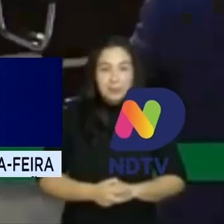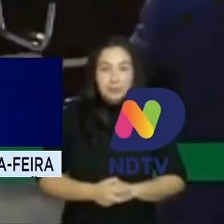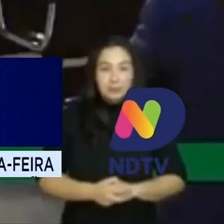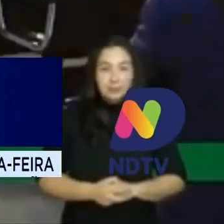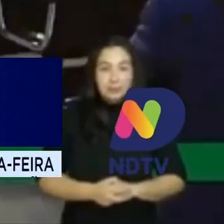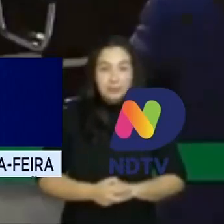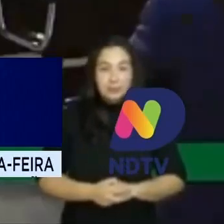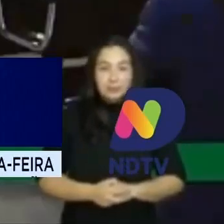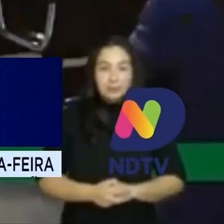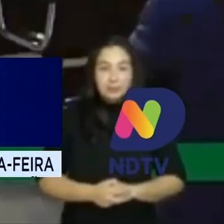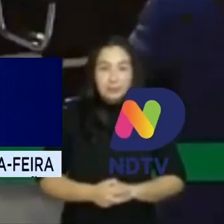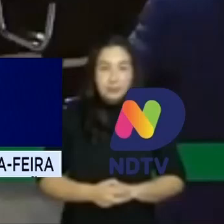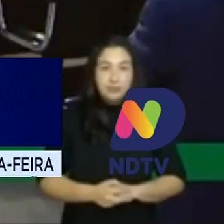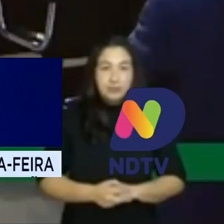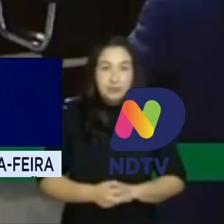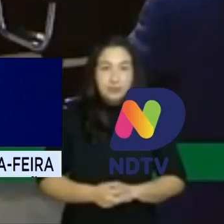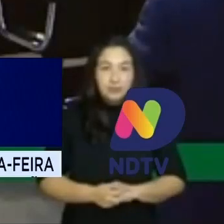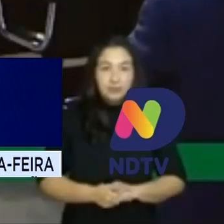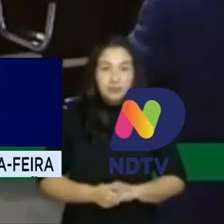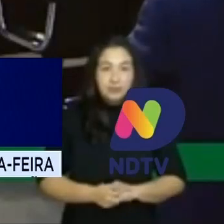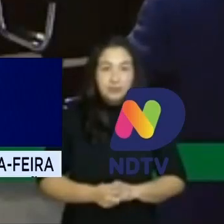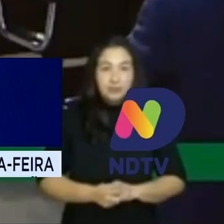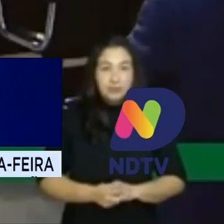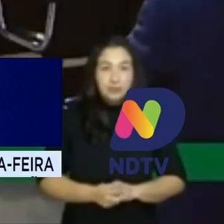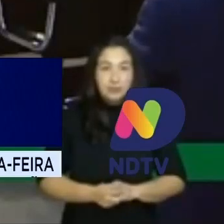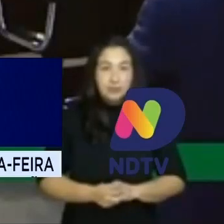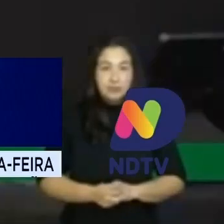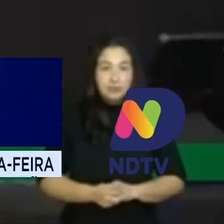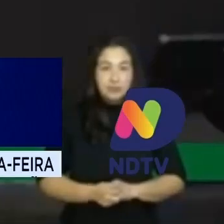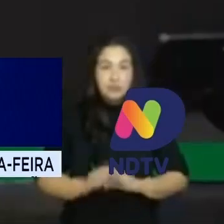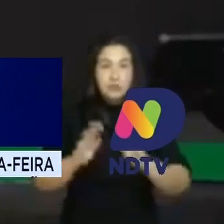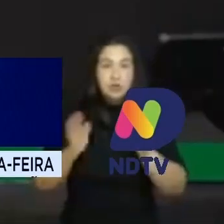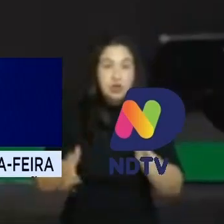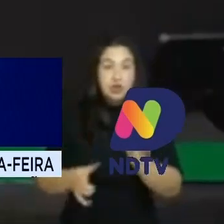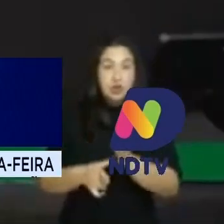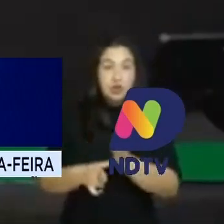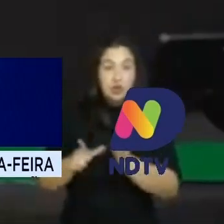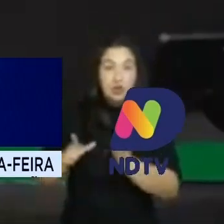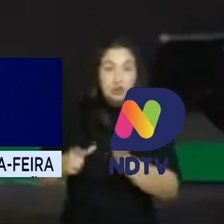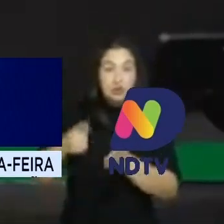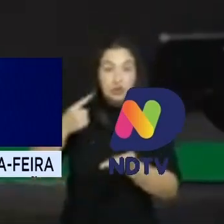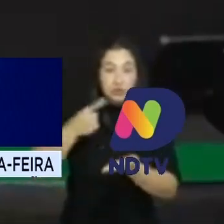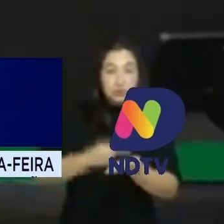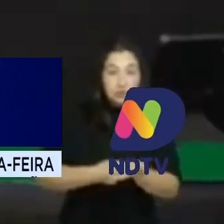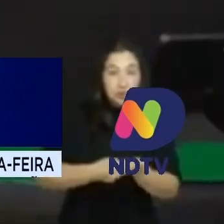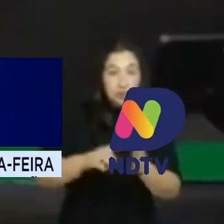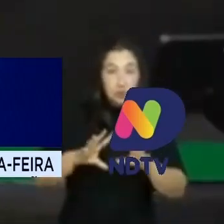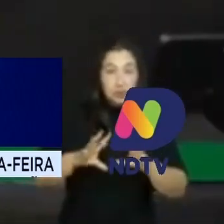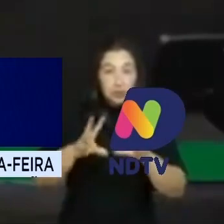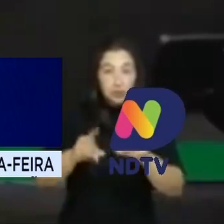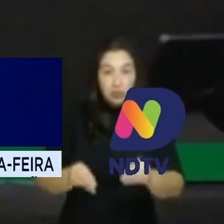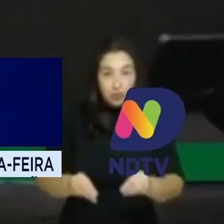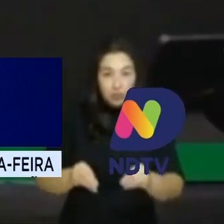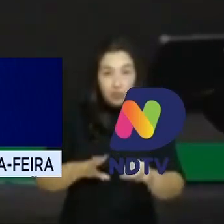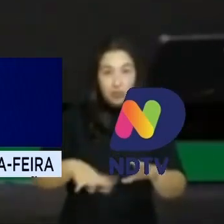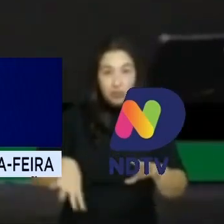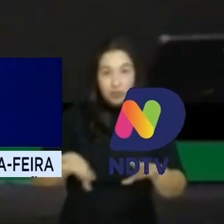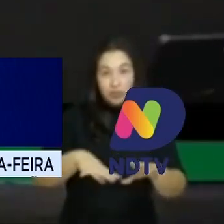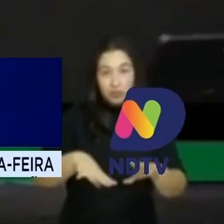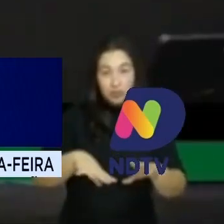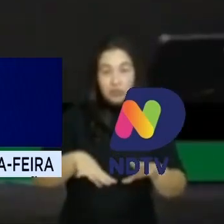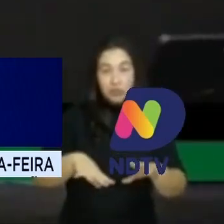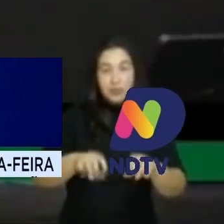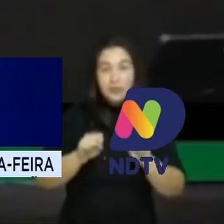8 de julho a vice-governadora também deixa o estado rumo ao Uruguai onde cumpre a agenda oficial